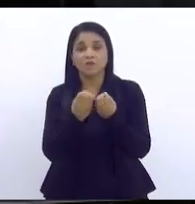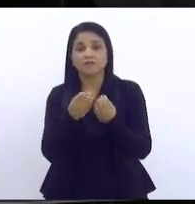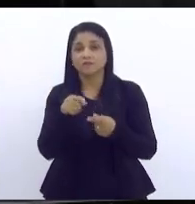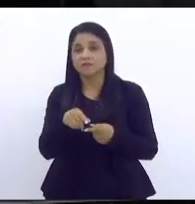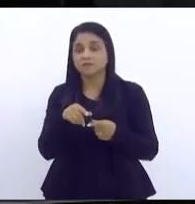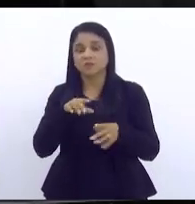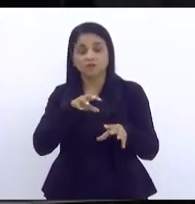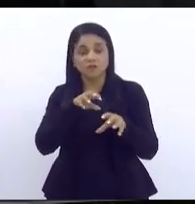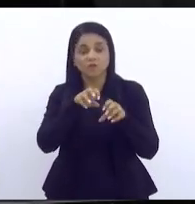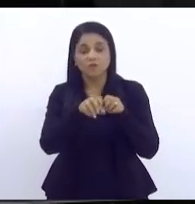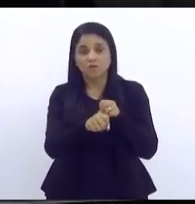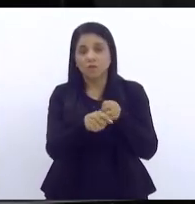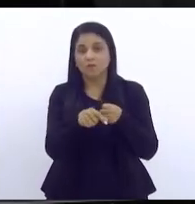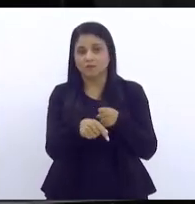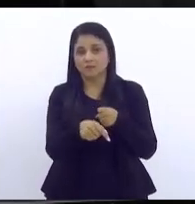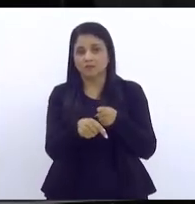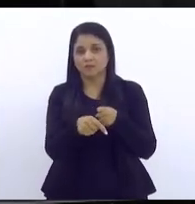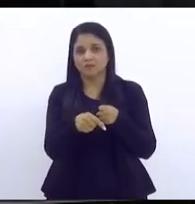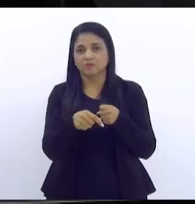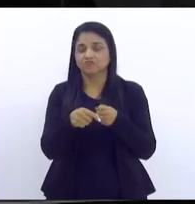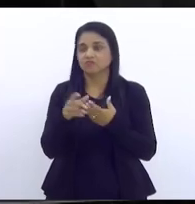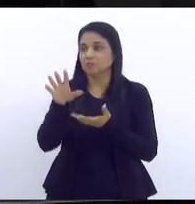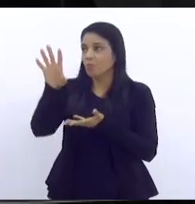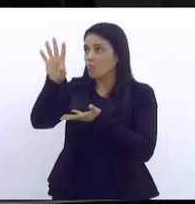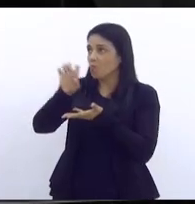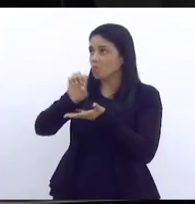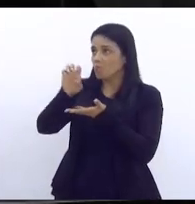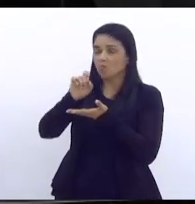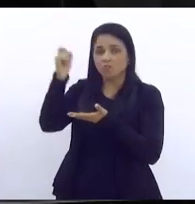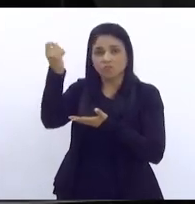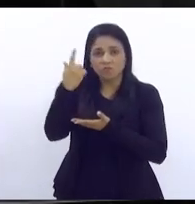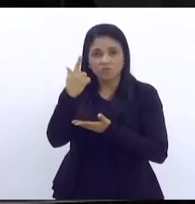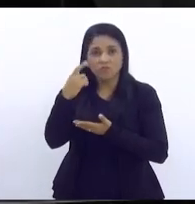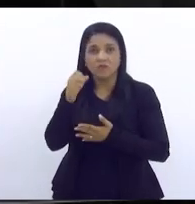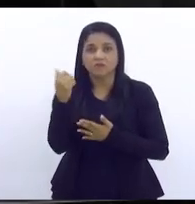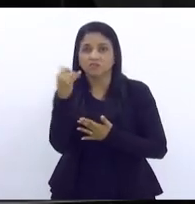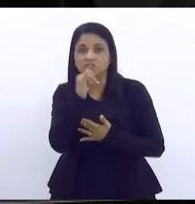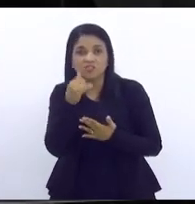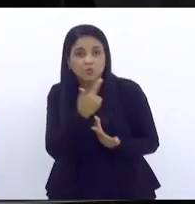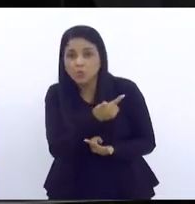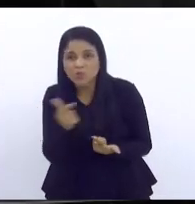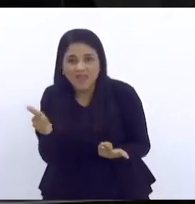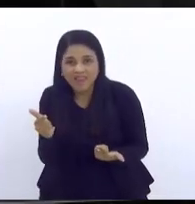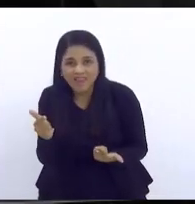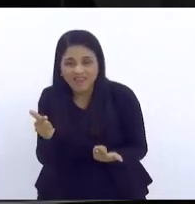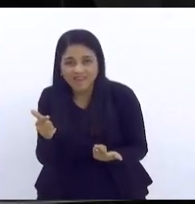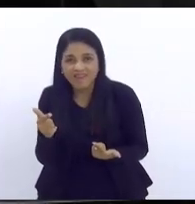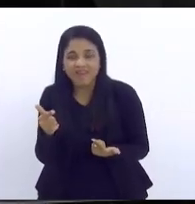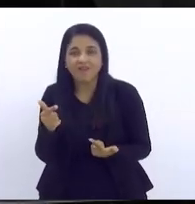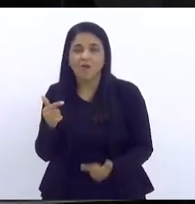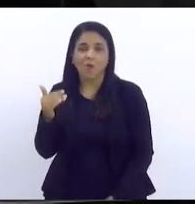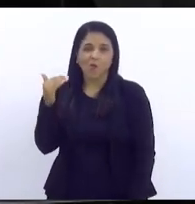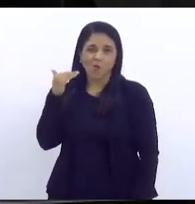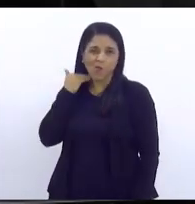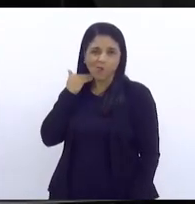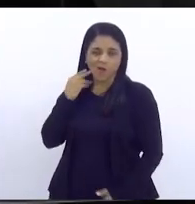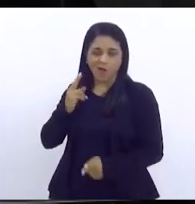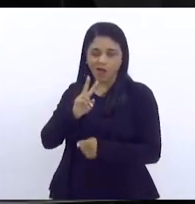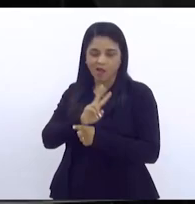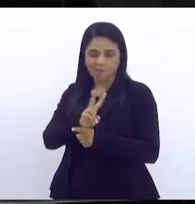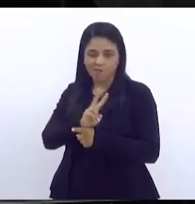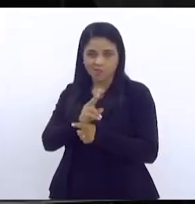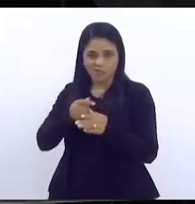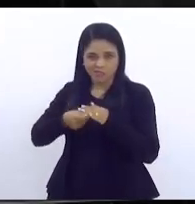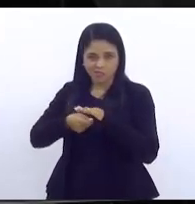novo formato de captação de energia não tem então o banco ao emprestar dinheiro